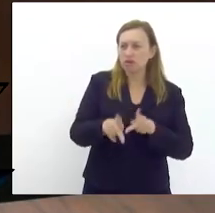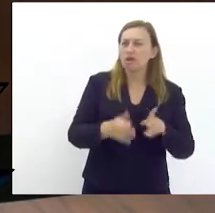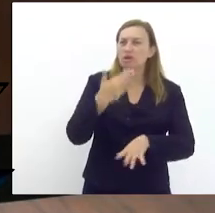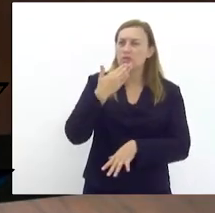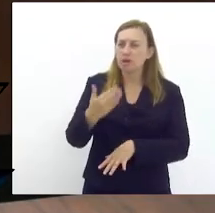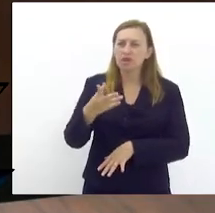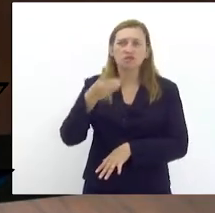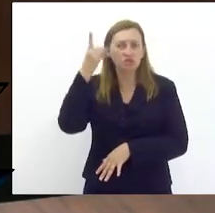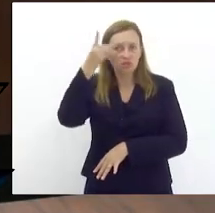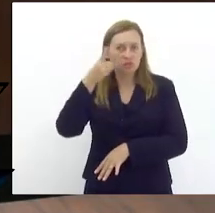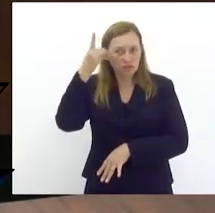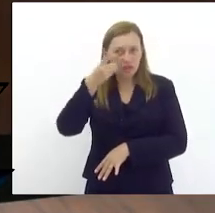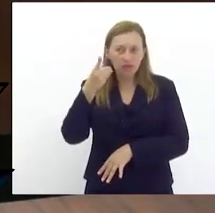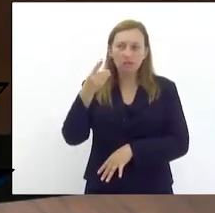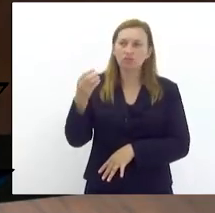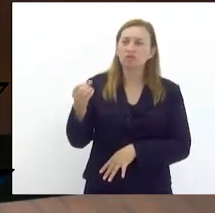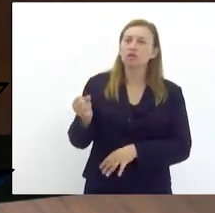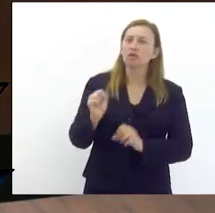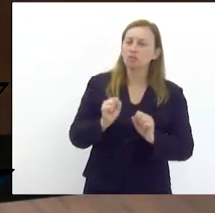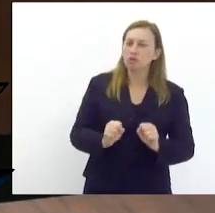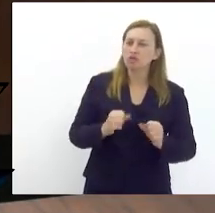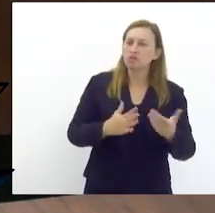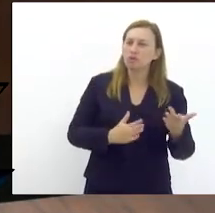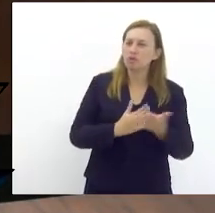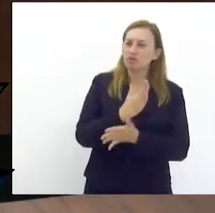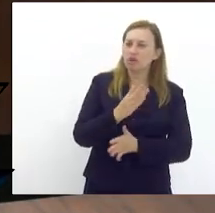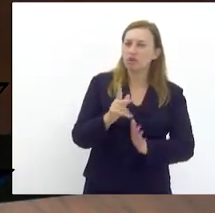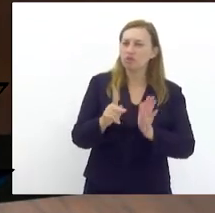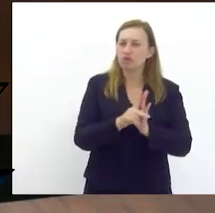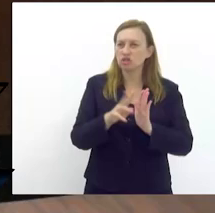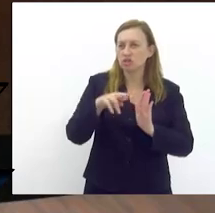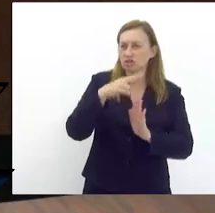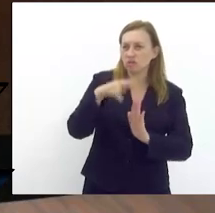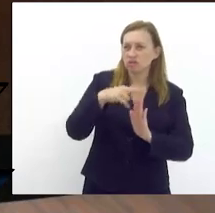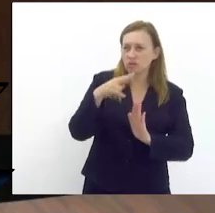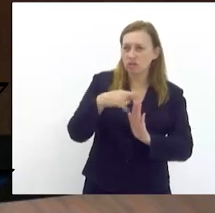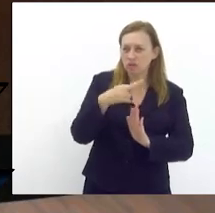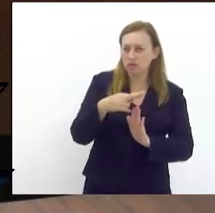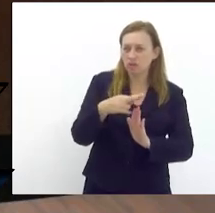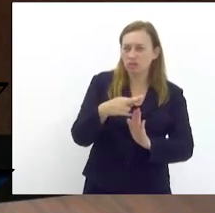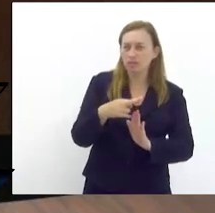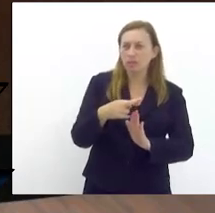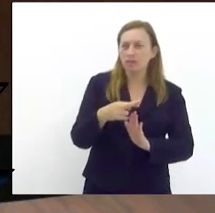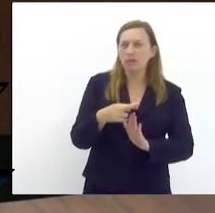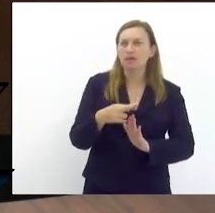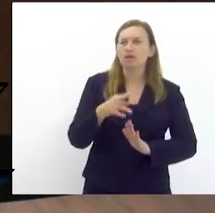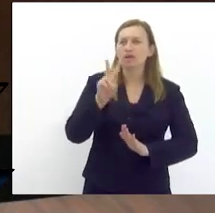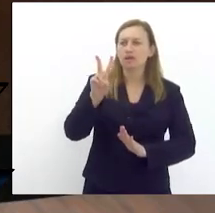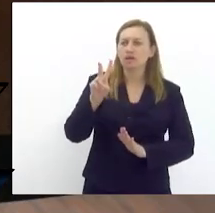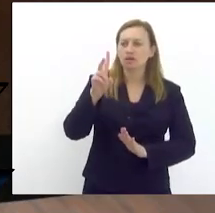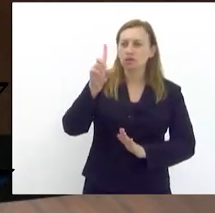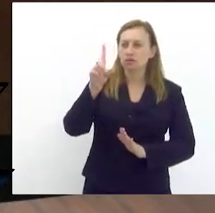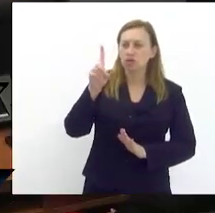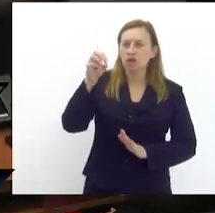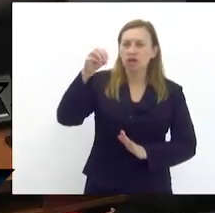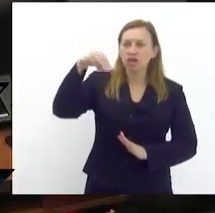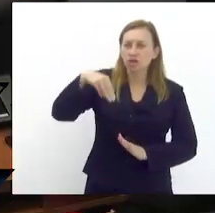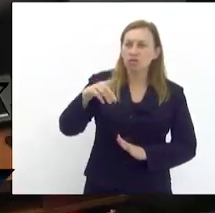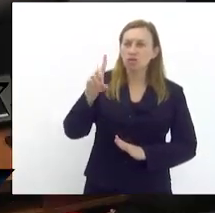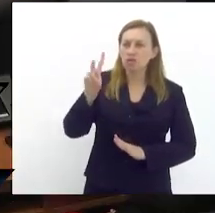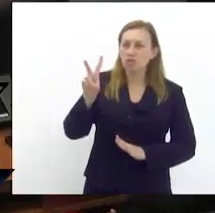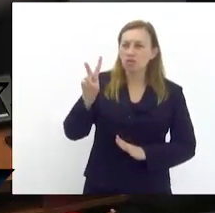novos deputados que possamos aprovar esse projeto de resolução sobre não Valdir Calheiros Parabéns